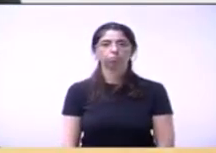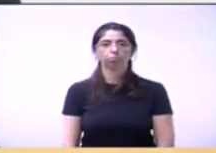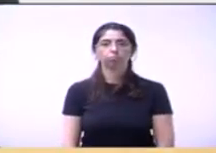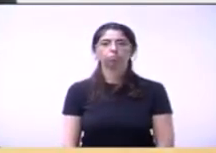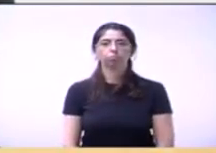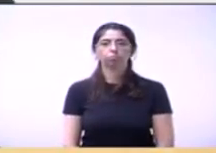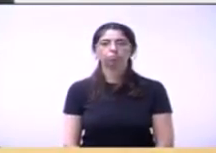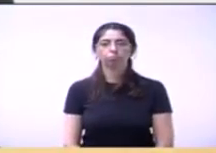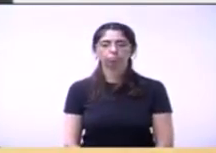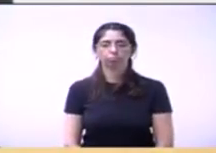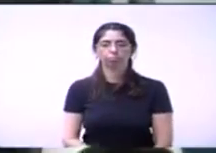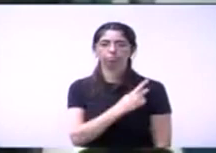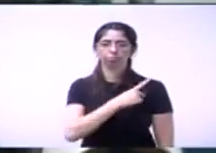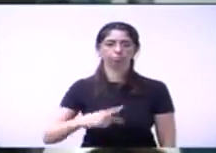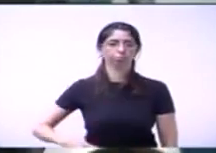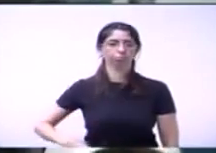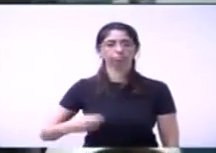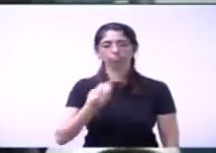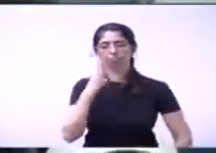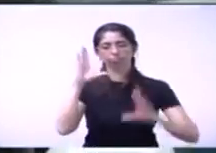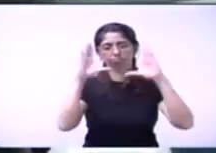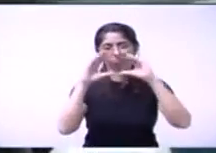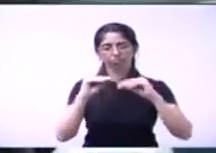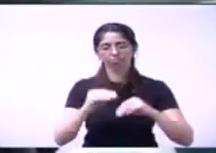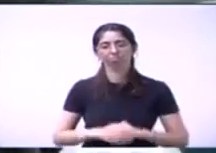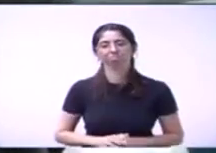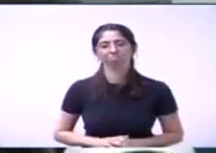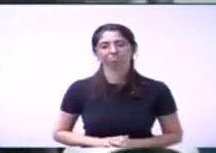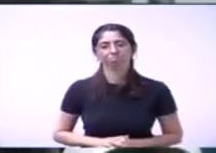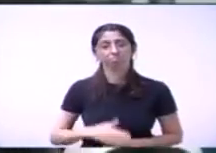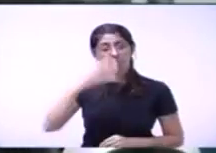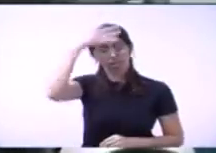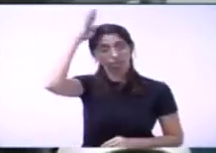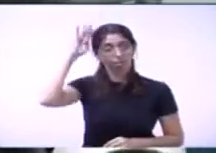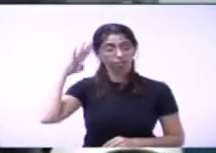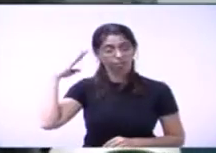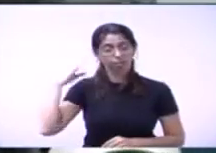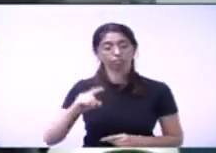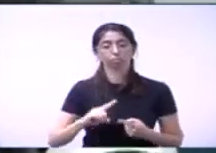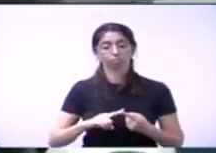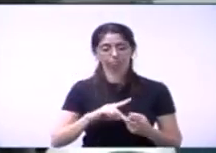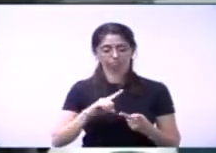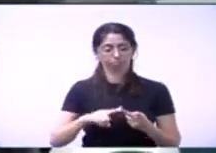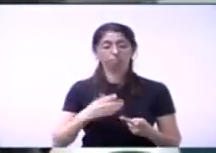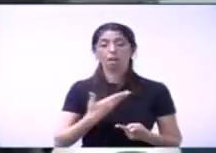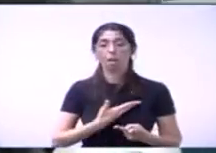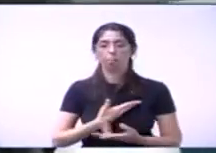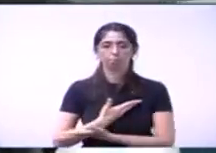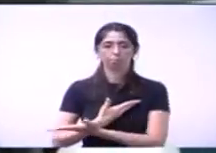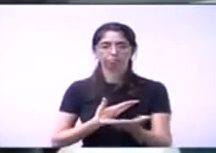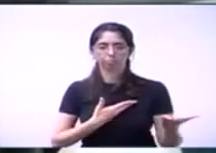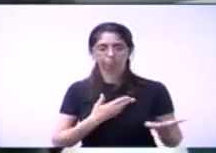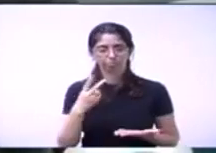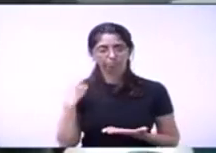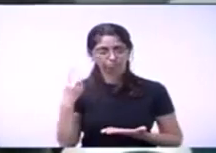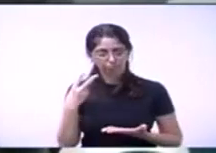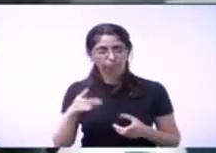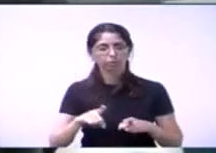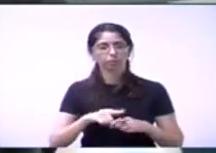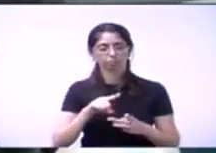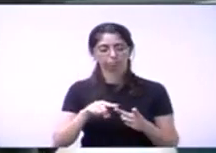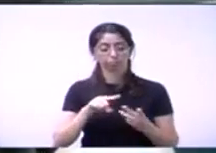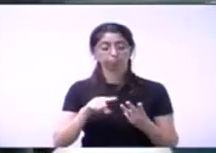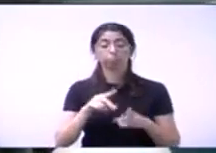Boa noite, presidente. Boa noite, vereadora Ângela, vereadores. Boa noite ao público presente